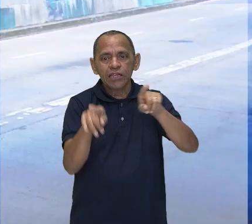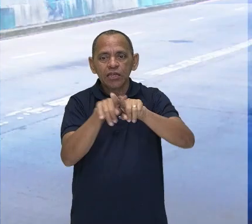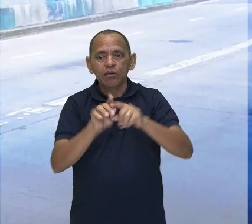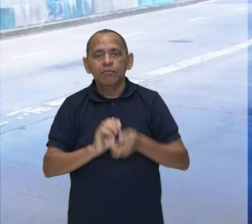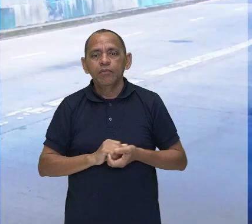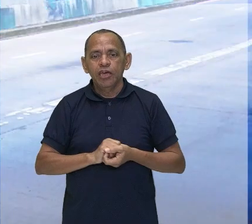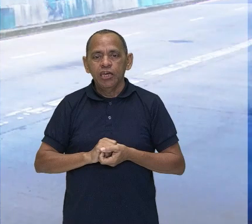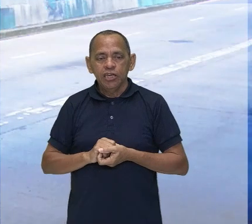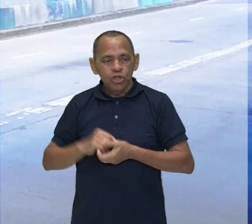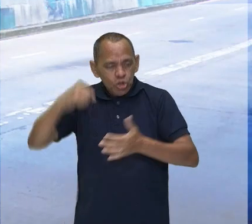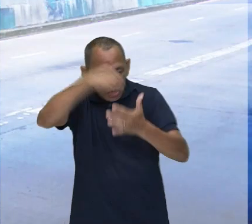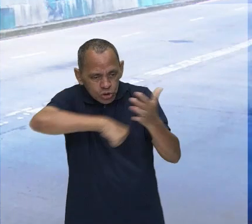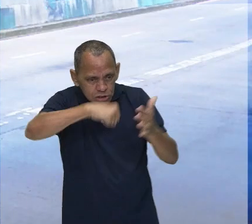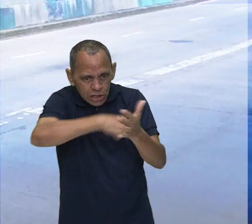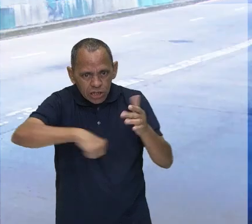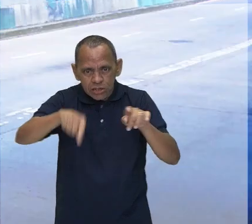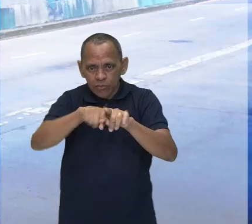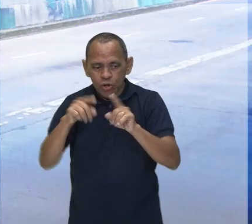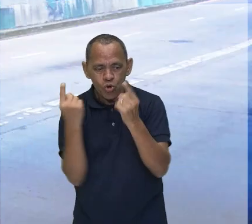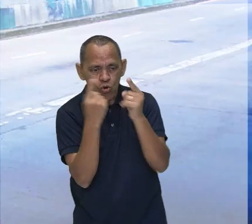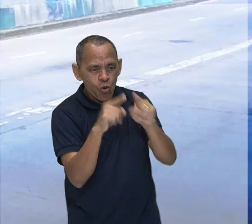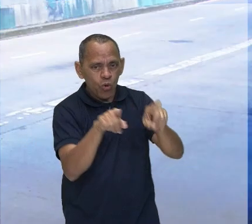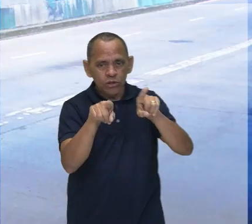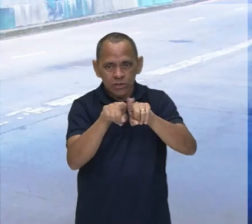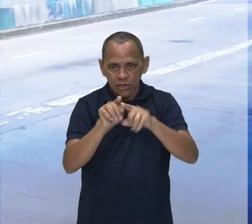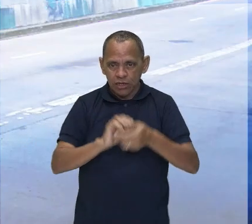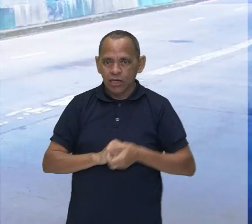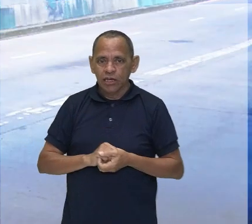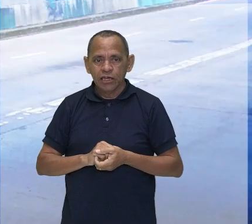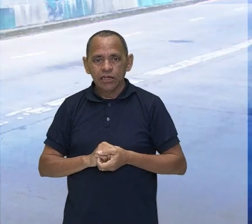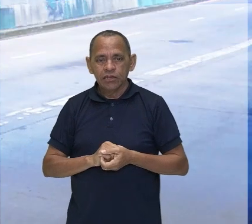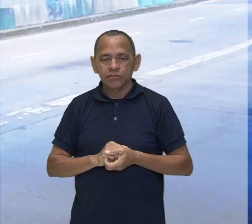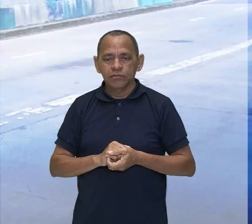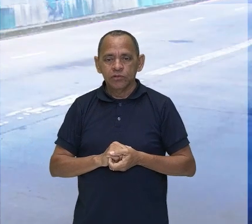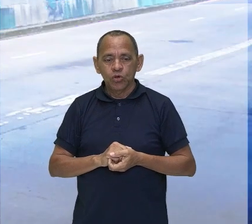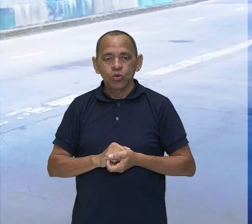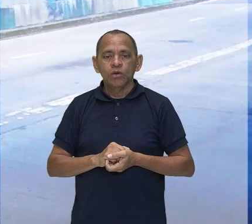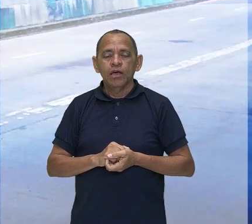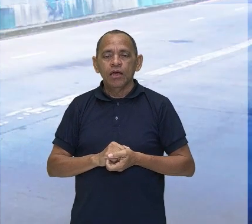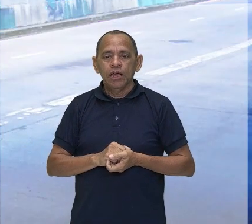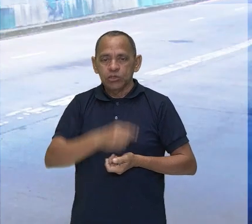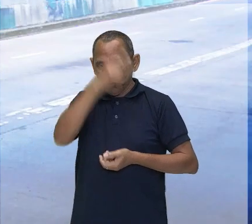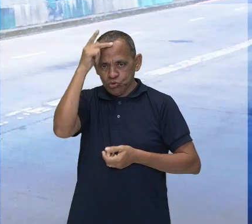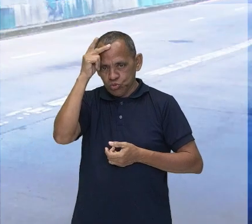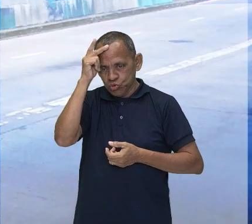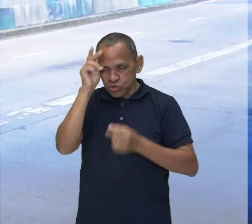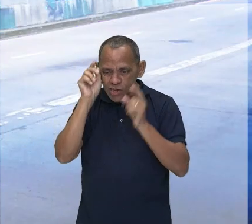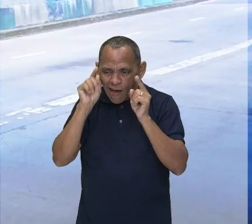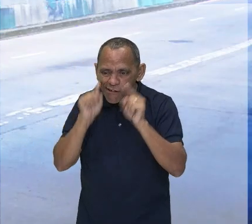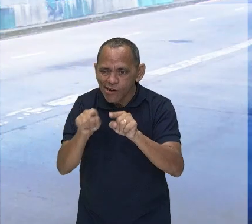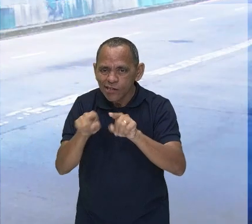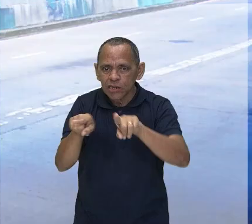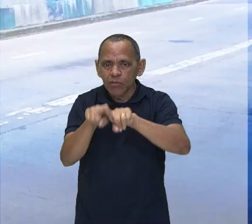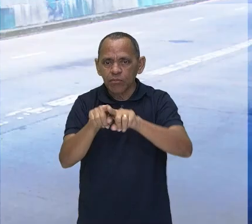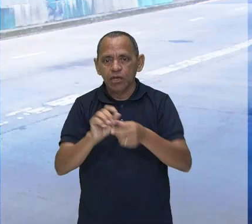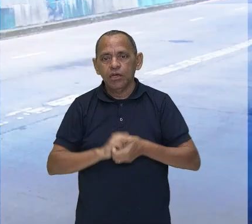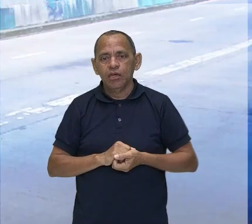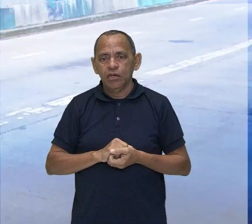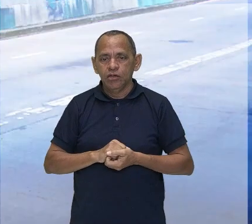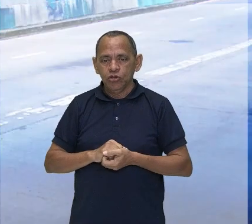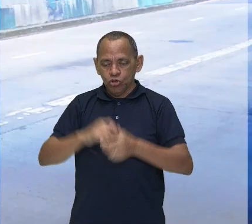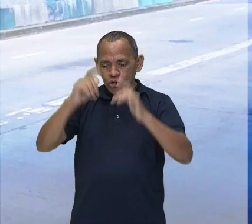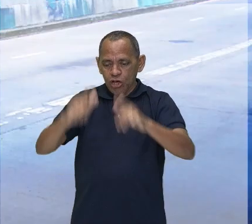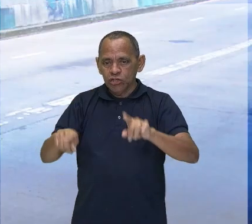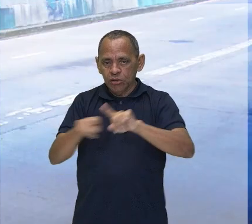sua cultura, certo? Veja quantas cores, né, representando, inclusive, olha só, tem o verde representando, querendo ou não, a